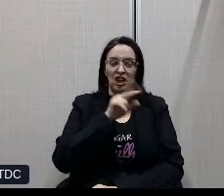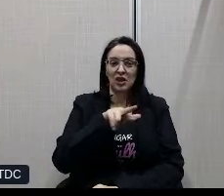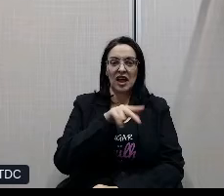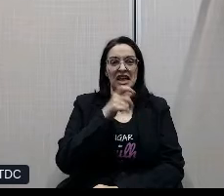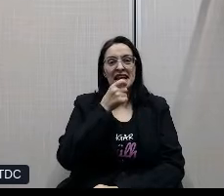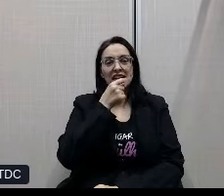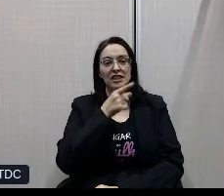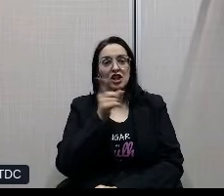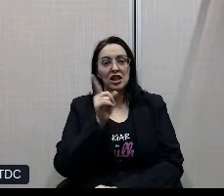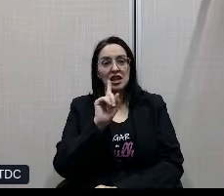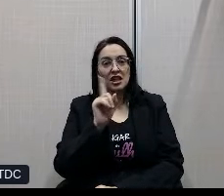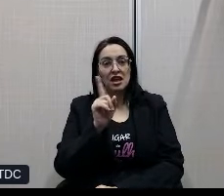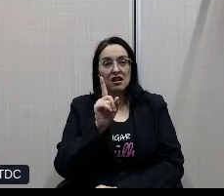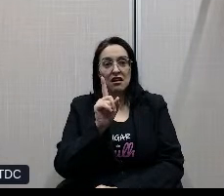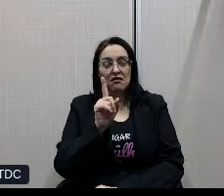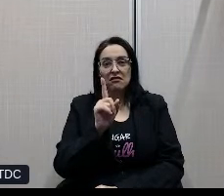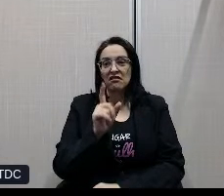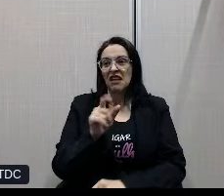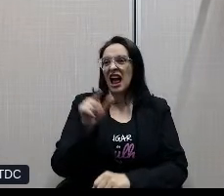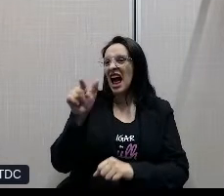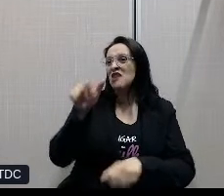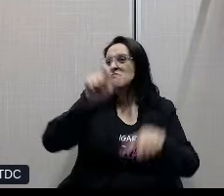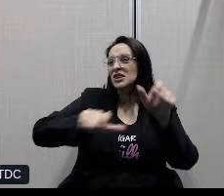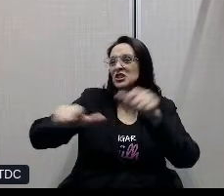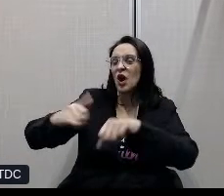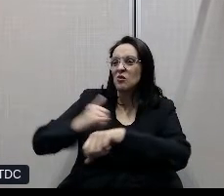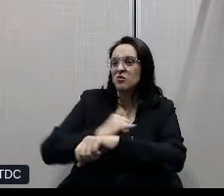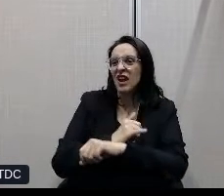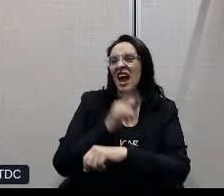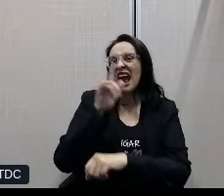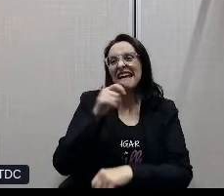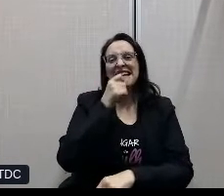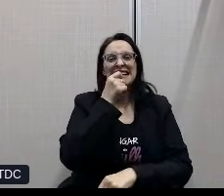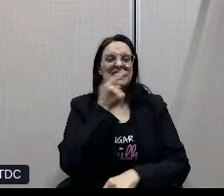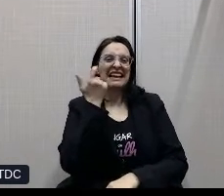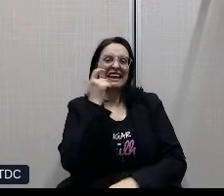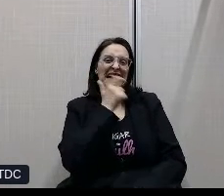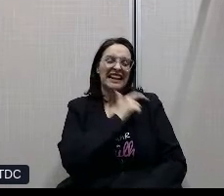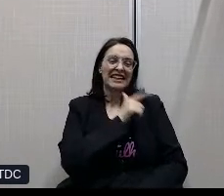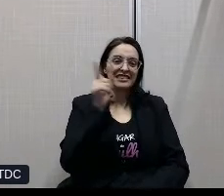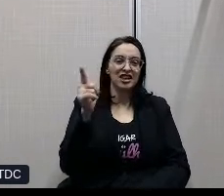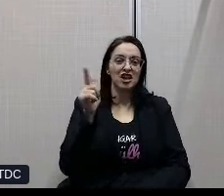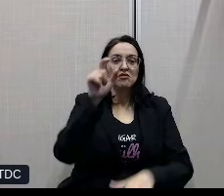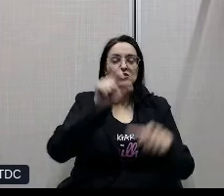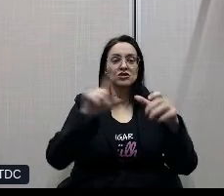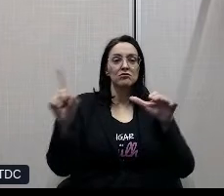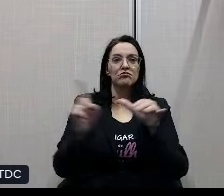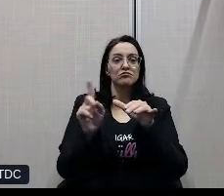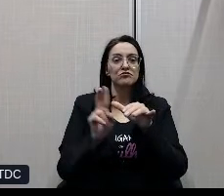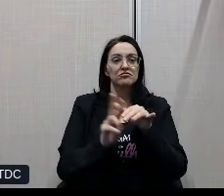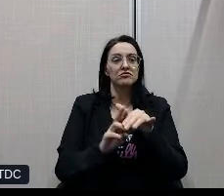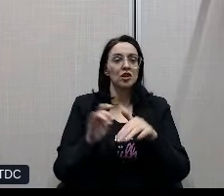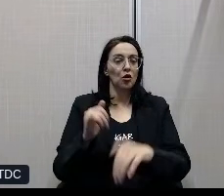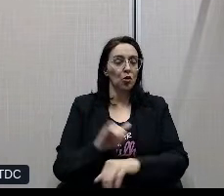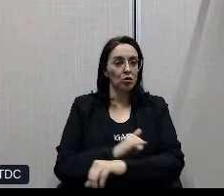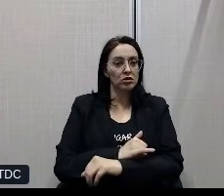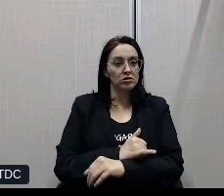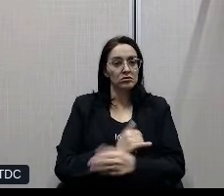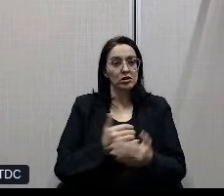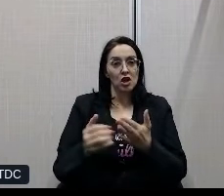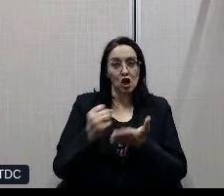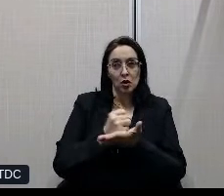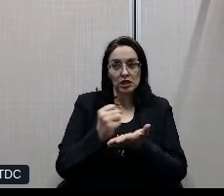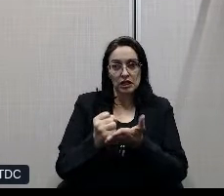engraçado, não, gente. E a gente percebe que na mídia começam a querer inserir que a pessoa que ela é gorda seja contratada para um papel